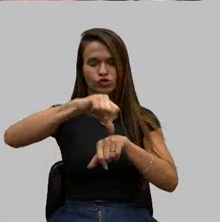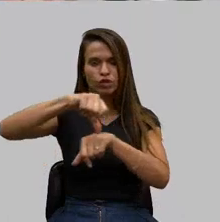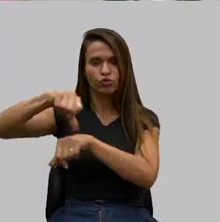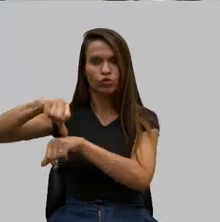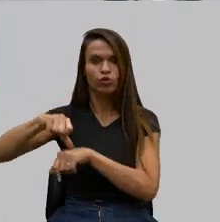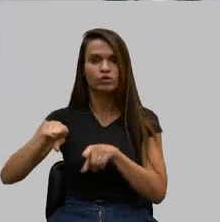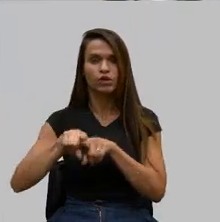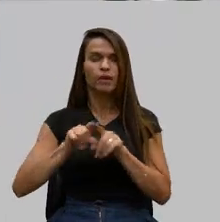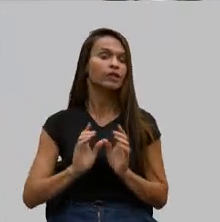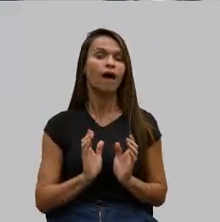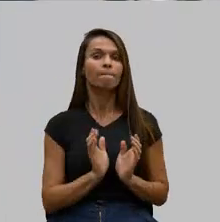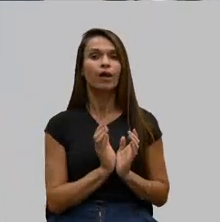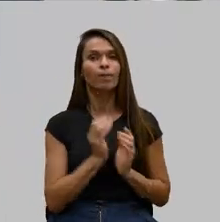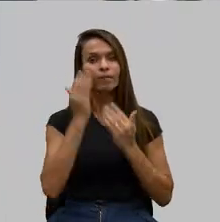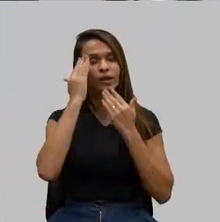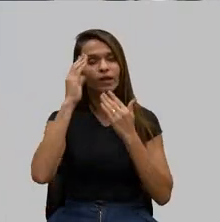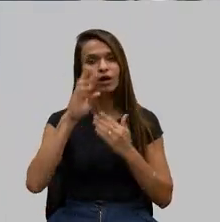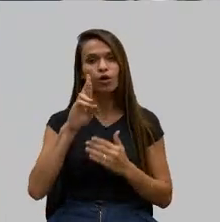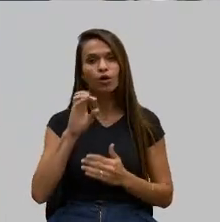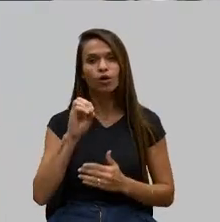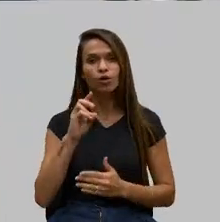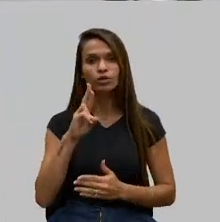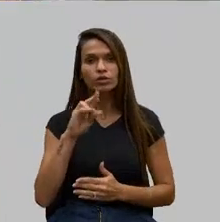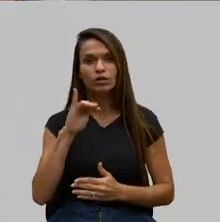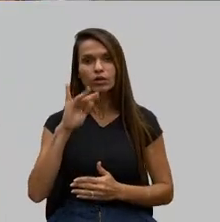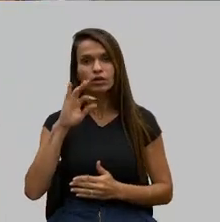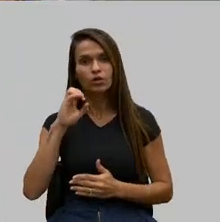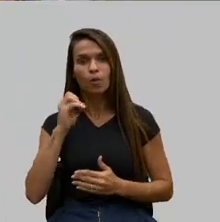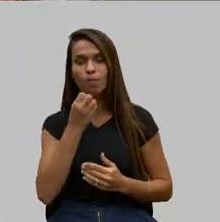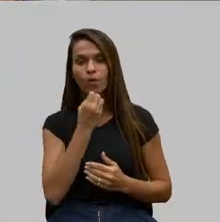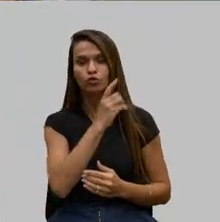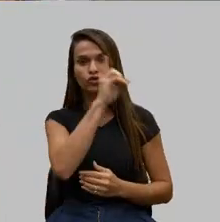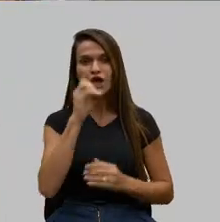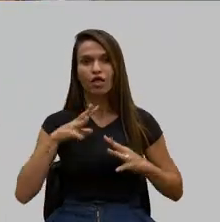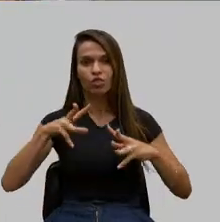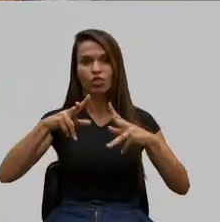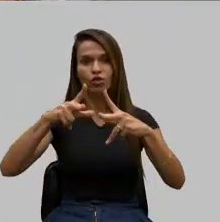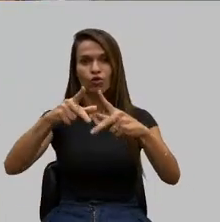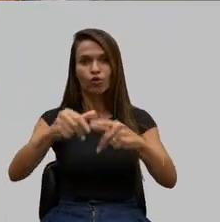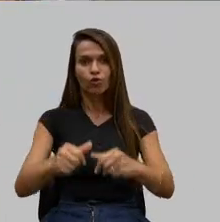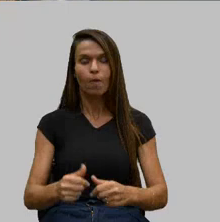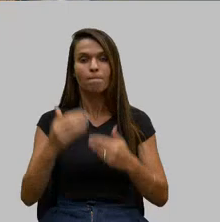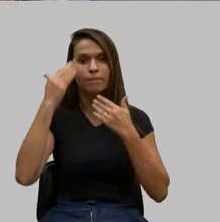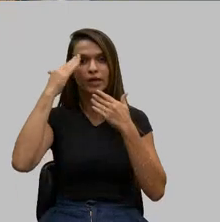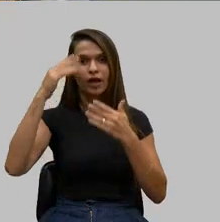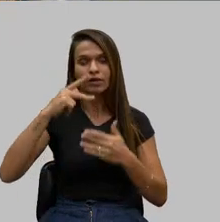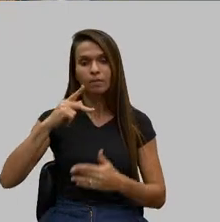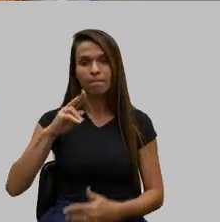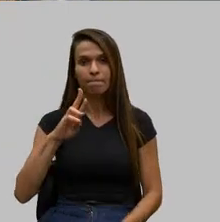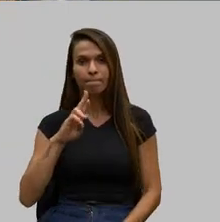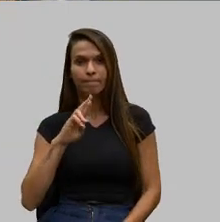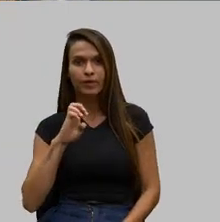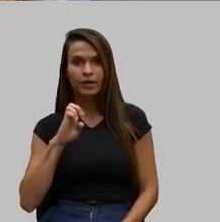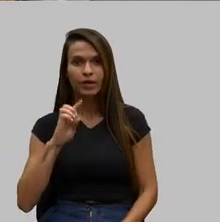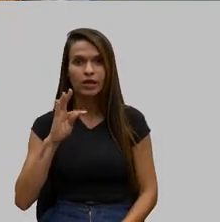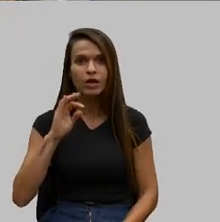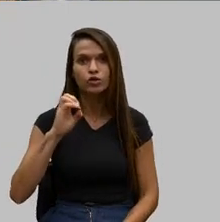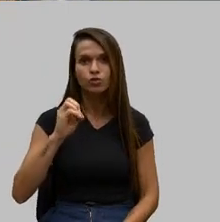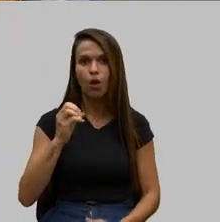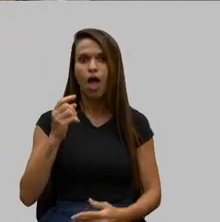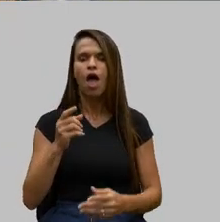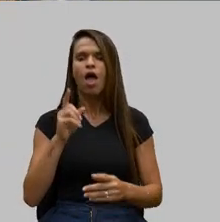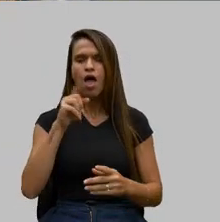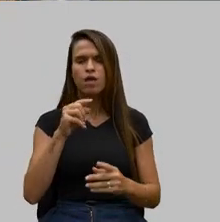Obrigado Rodrigo mais uma vez parabéns Um bom dia a todos Obrigado preto preto Nossa grande